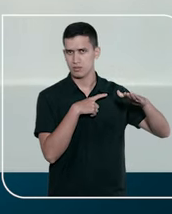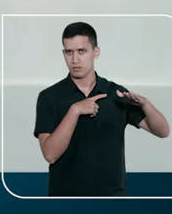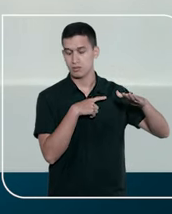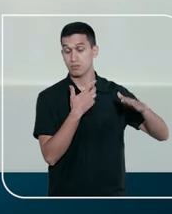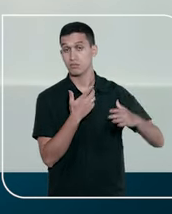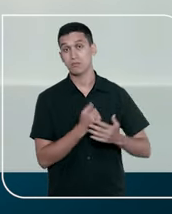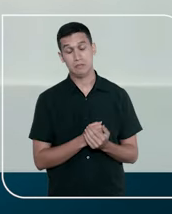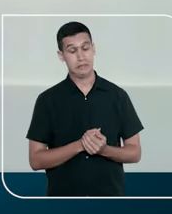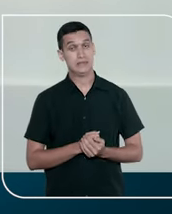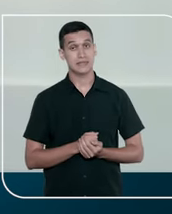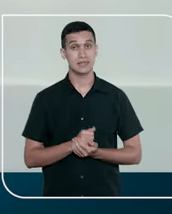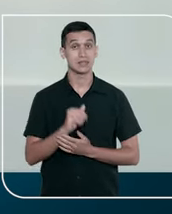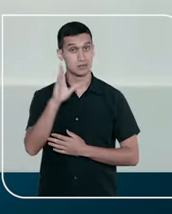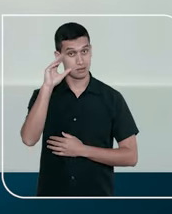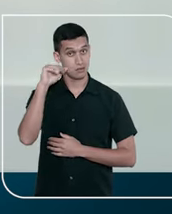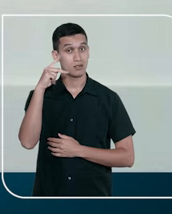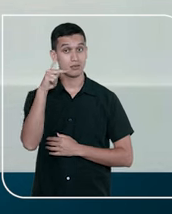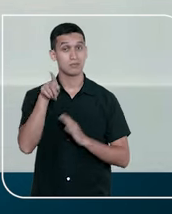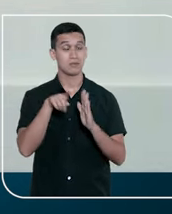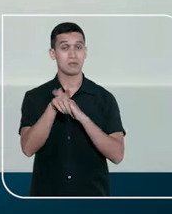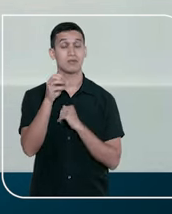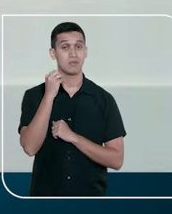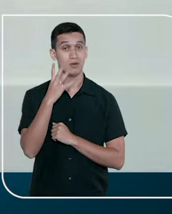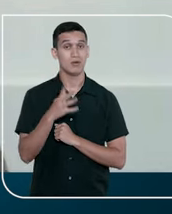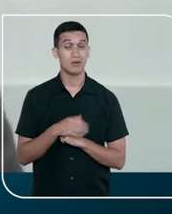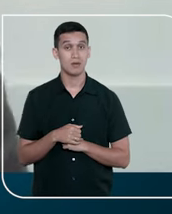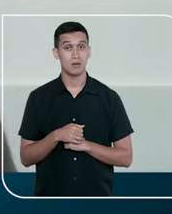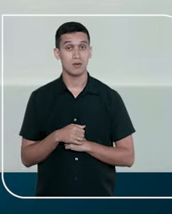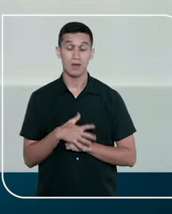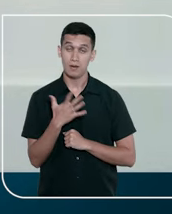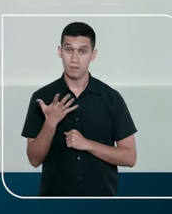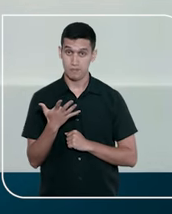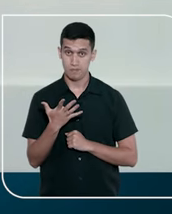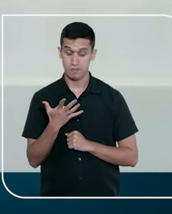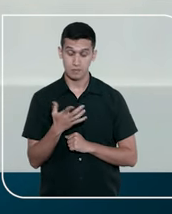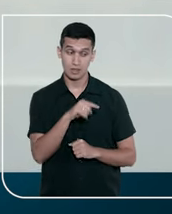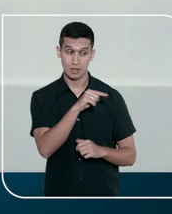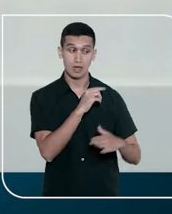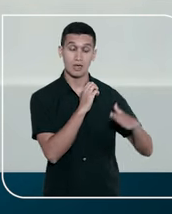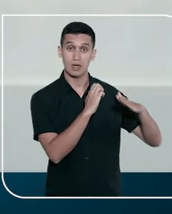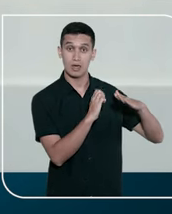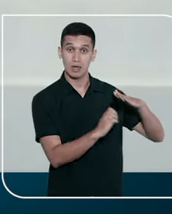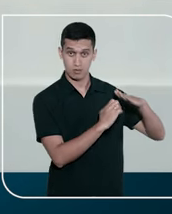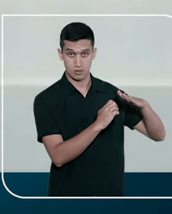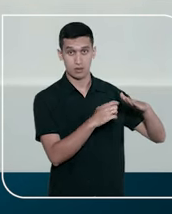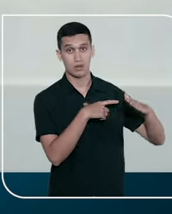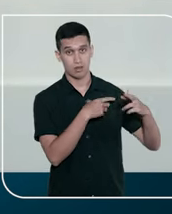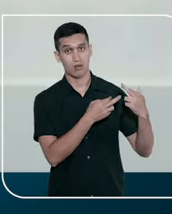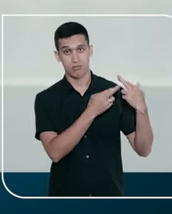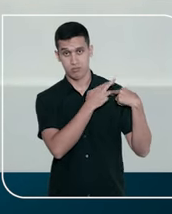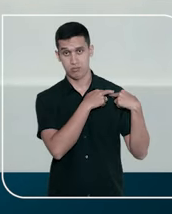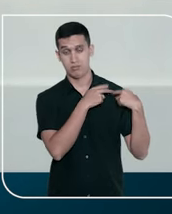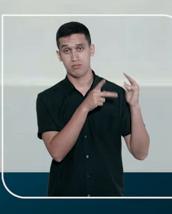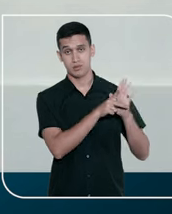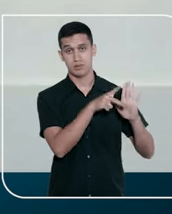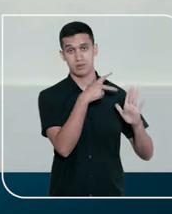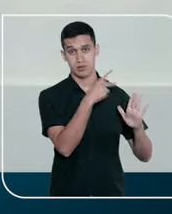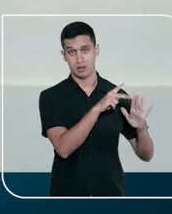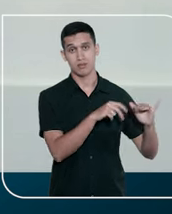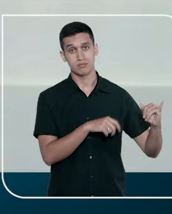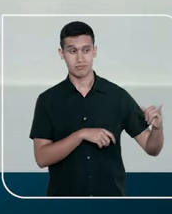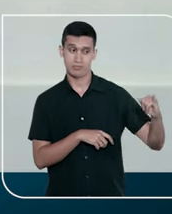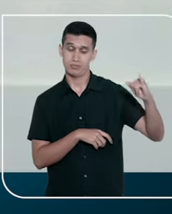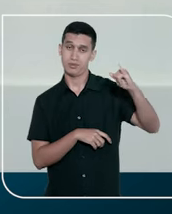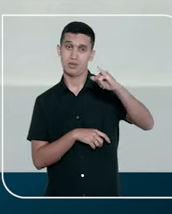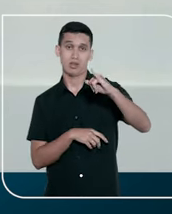Curiosa pergunta. Como transportador, sim, existe a responsabilidade objetiva da companhia aérea. Isso é algo